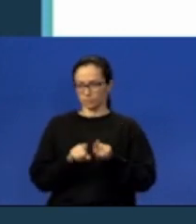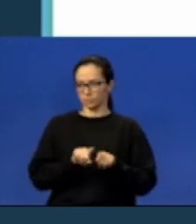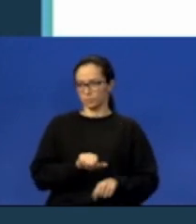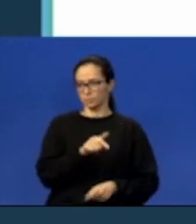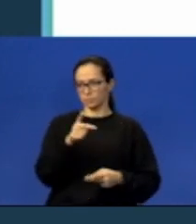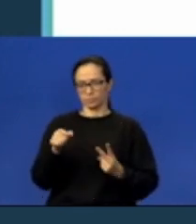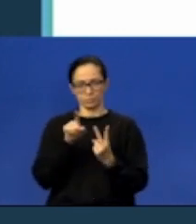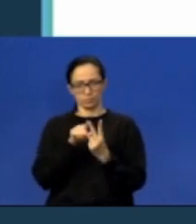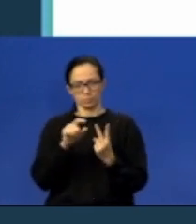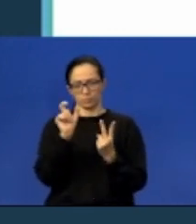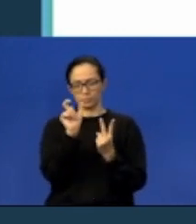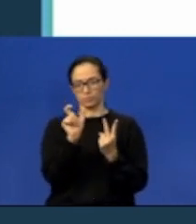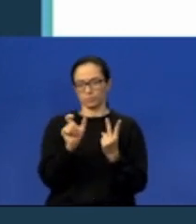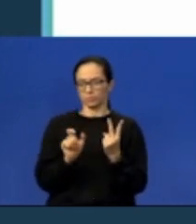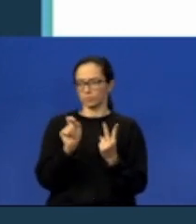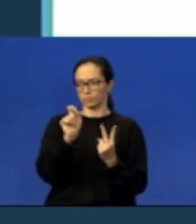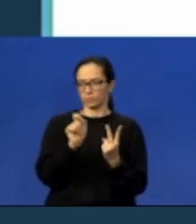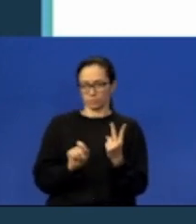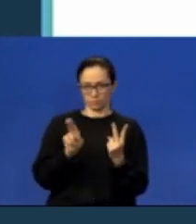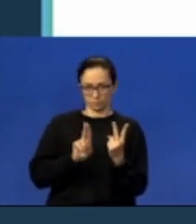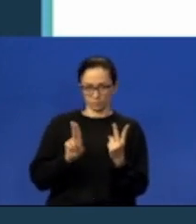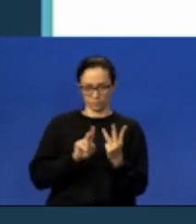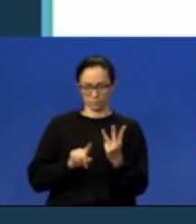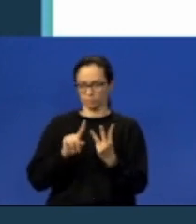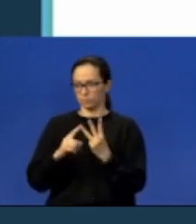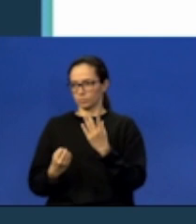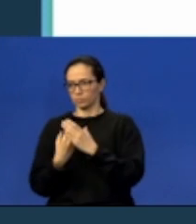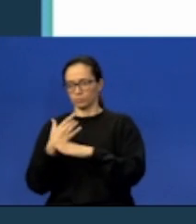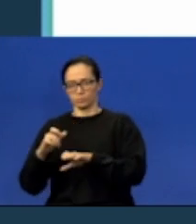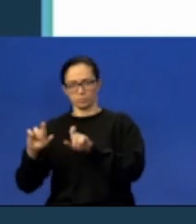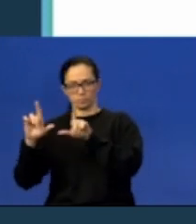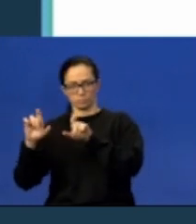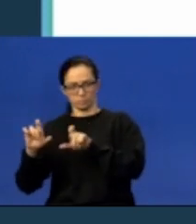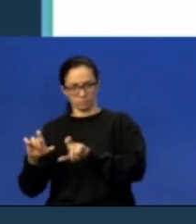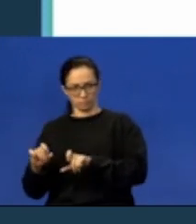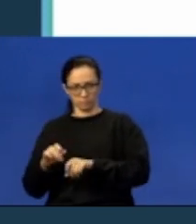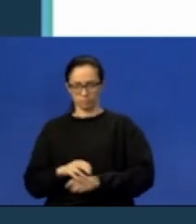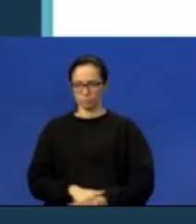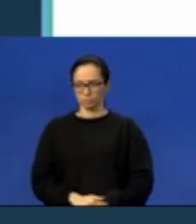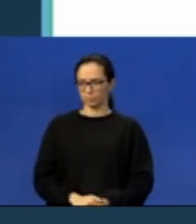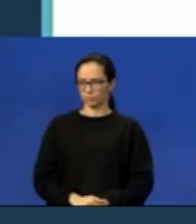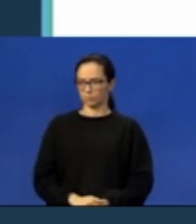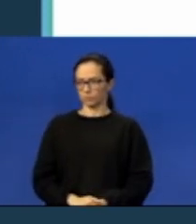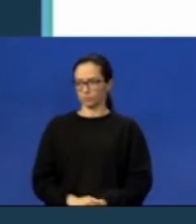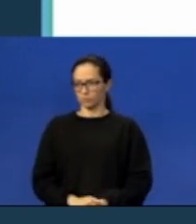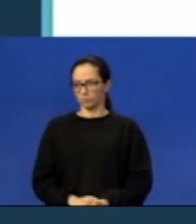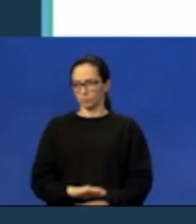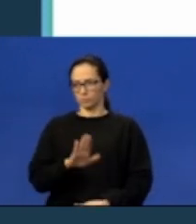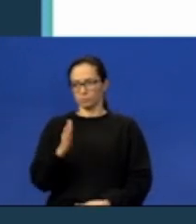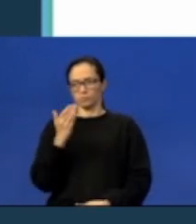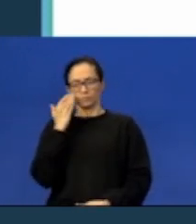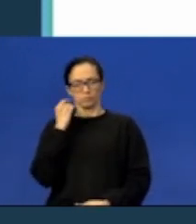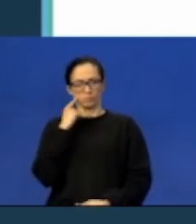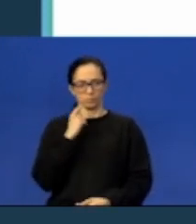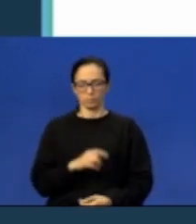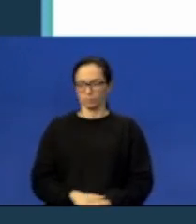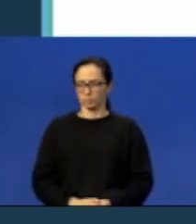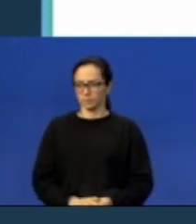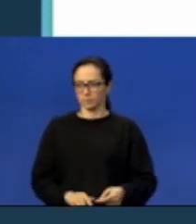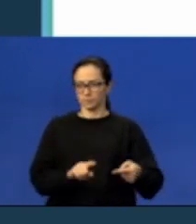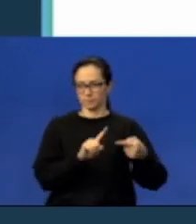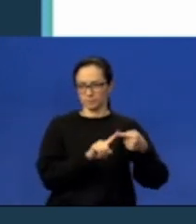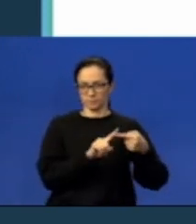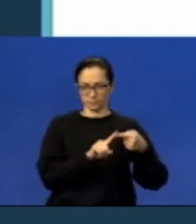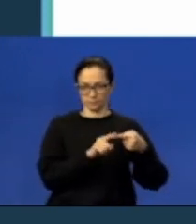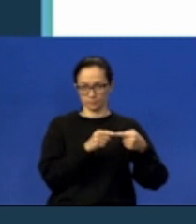terminologias empregadas e na coluna 3 a imagem formada. Portanto, para o metal, a terminologia utilizada é radiopaca e a